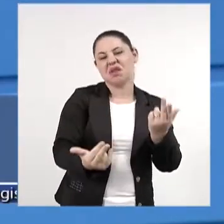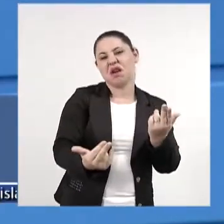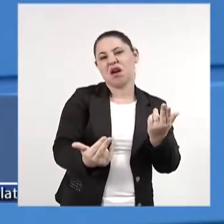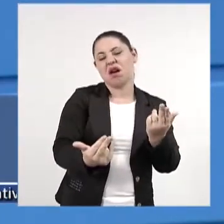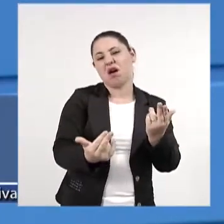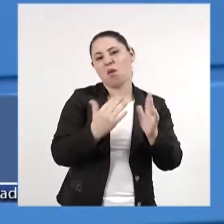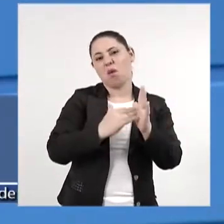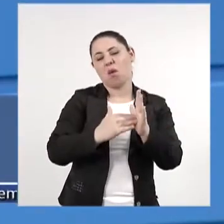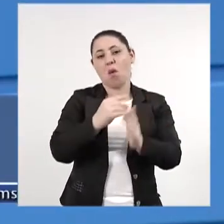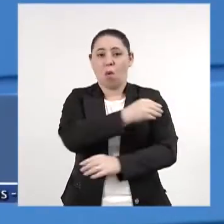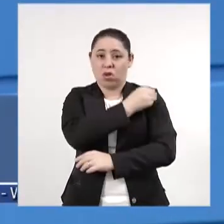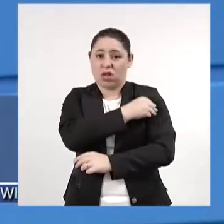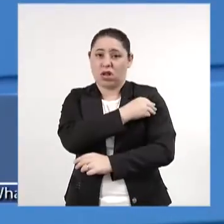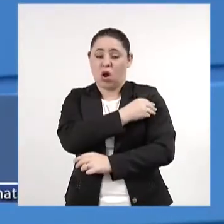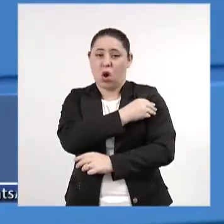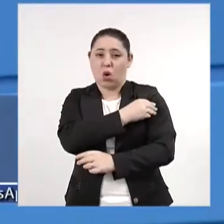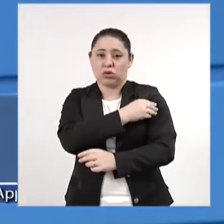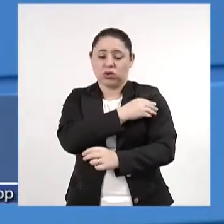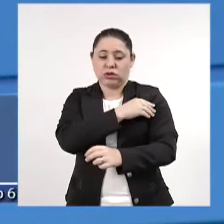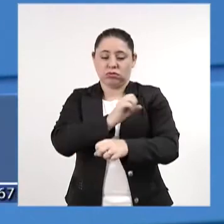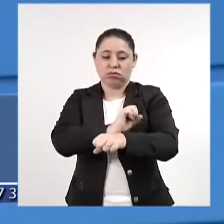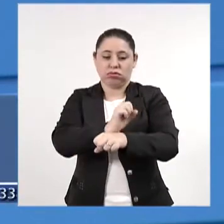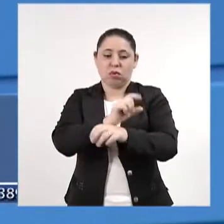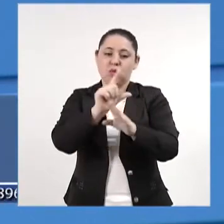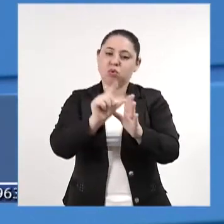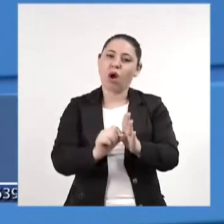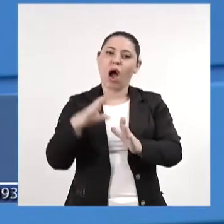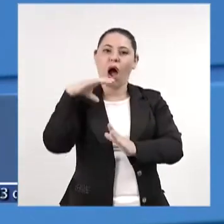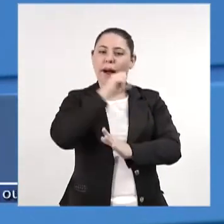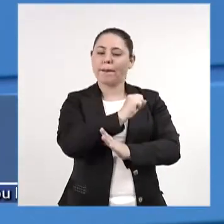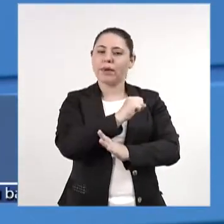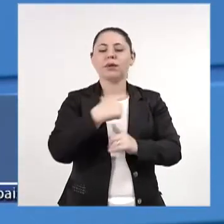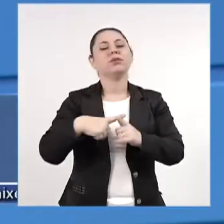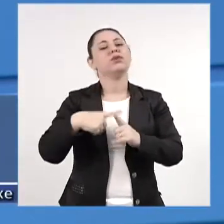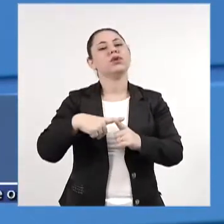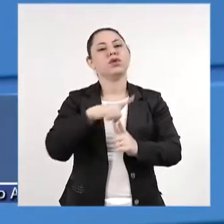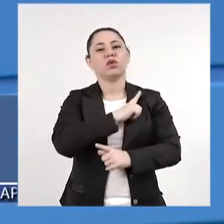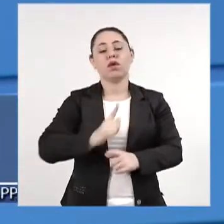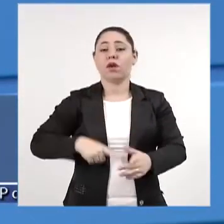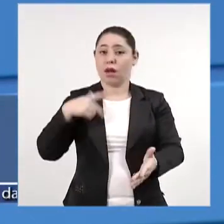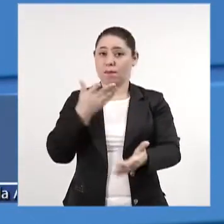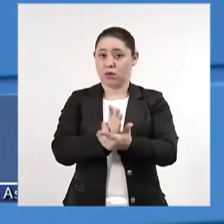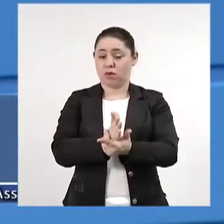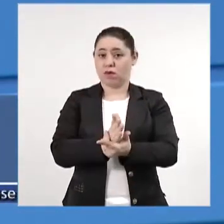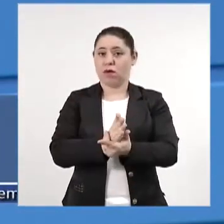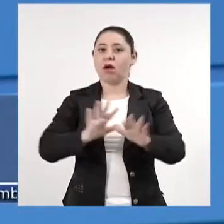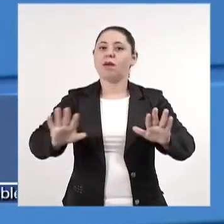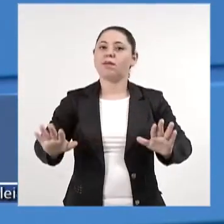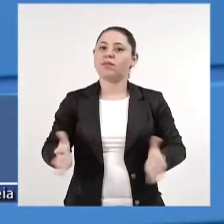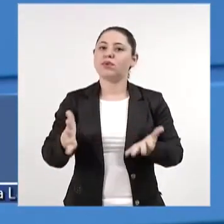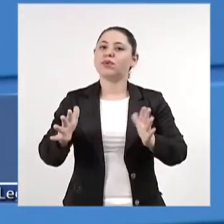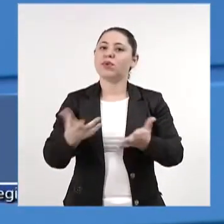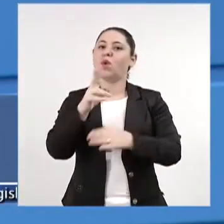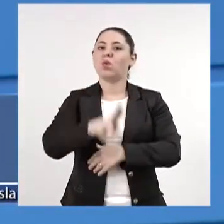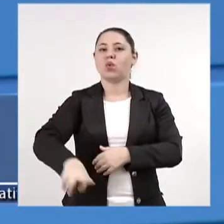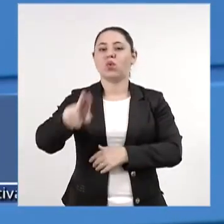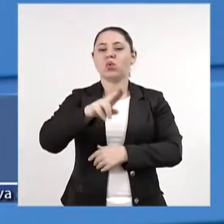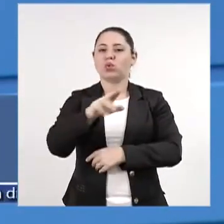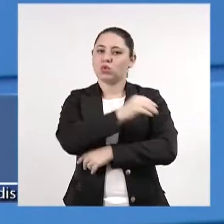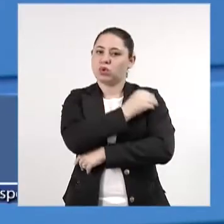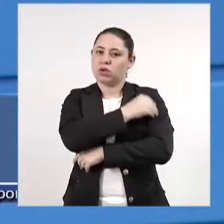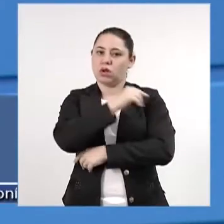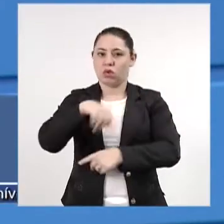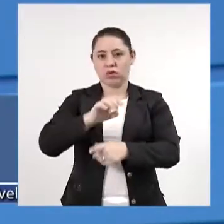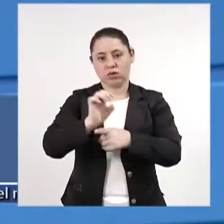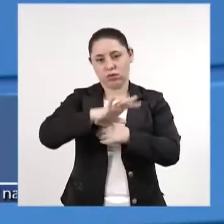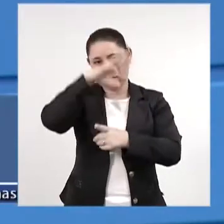maior. Agora, se você reduzir isso, por que foi aprovado aquilo? Para que incentive o uso do etanol no Mato Grosso do Sul, para